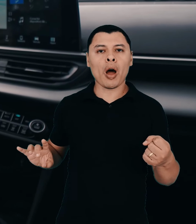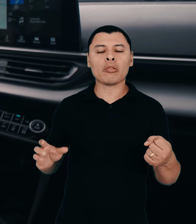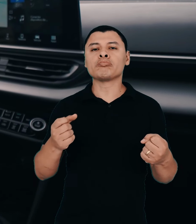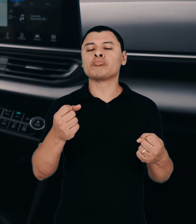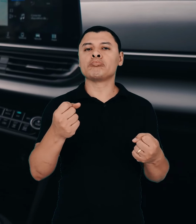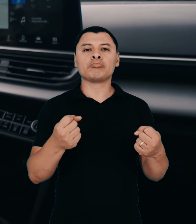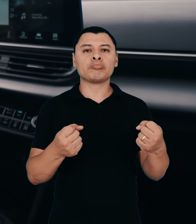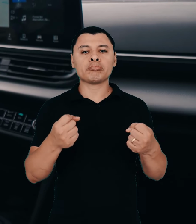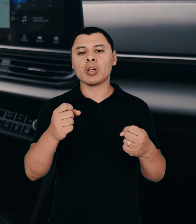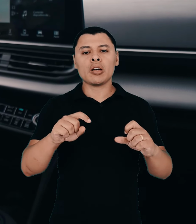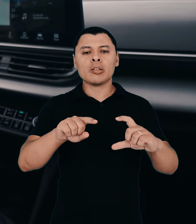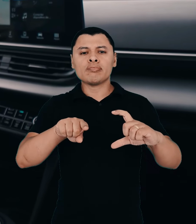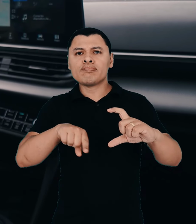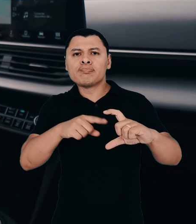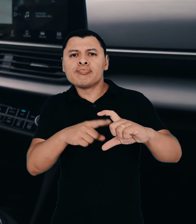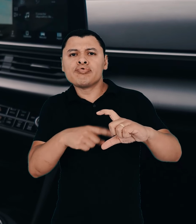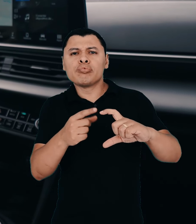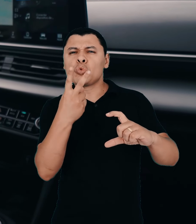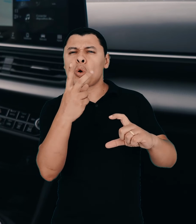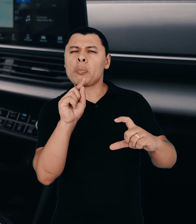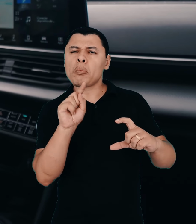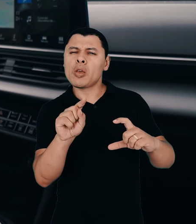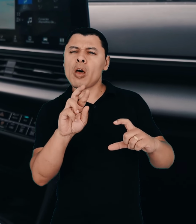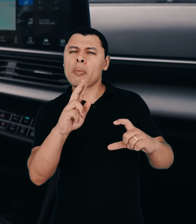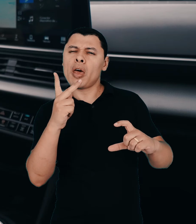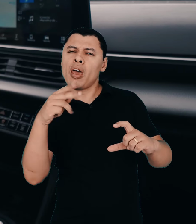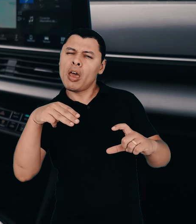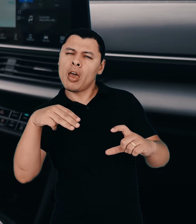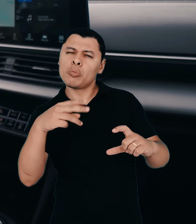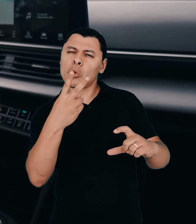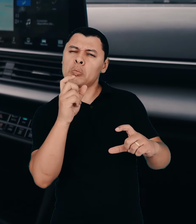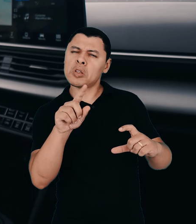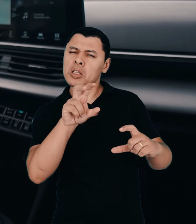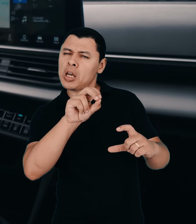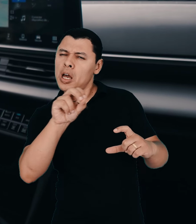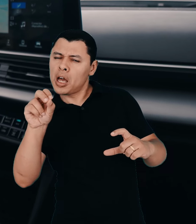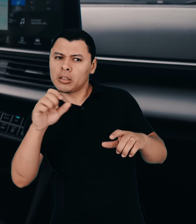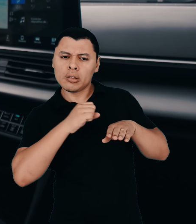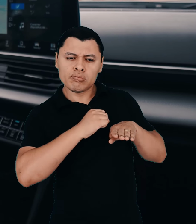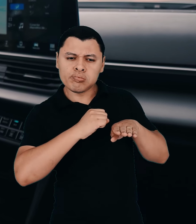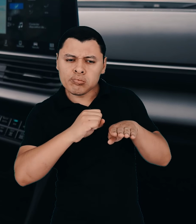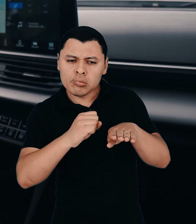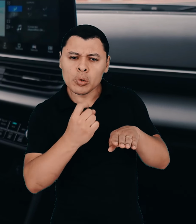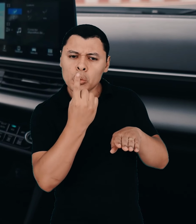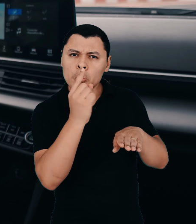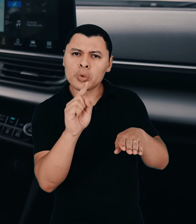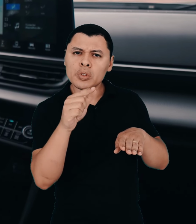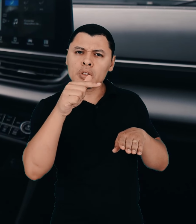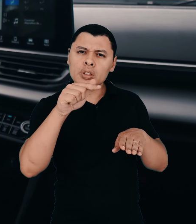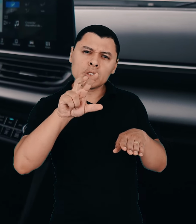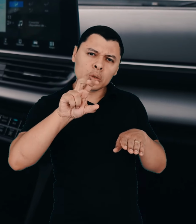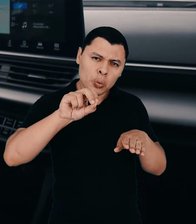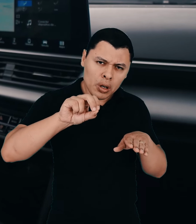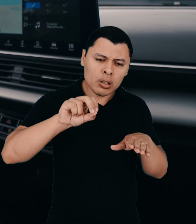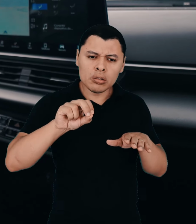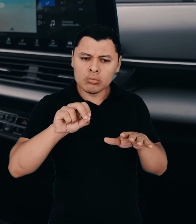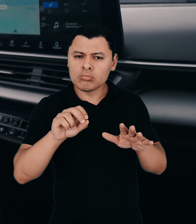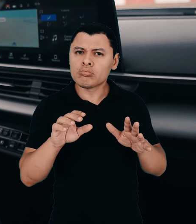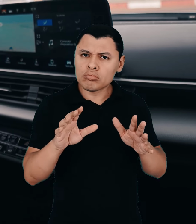Ele mantém sempre a rotação aí na casa dos 2.000 RPM, 2.500, né? O torque dele está 1.750, os 20,4 kgfm de